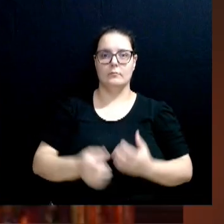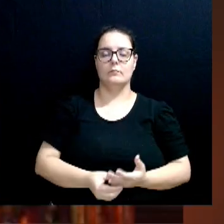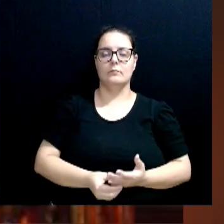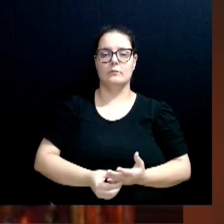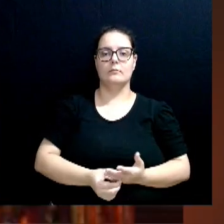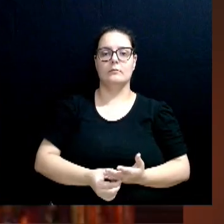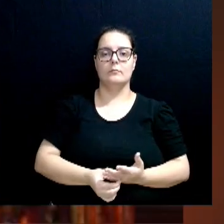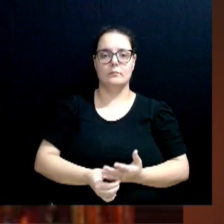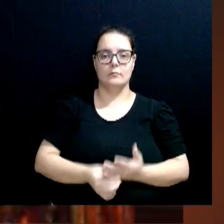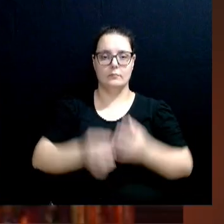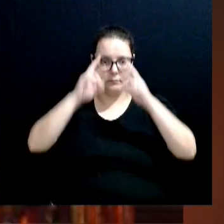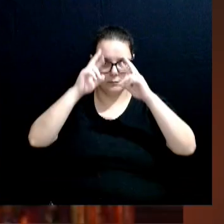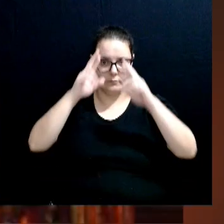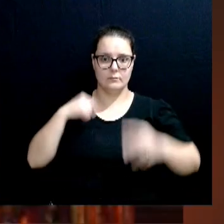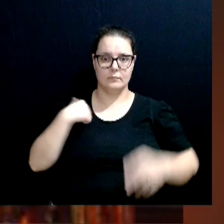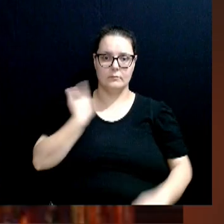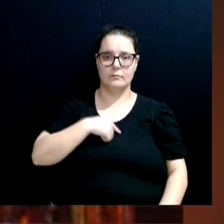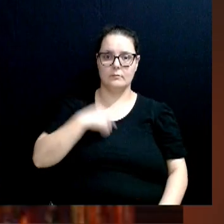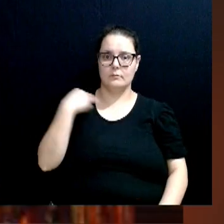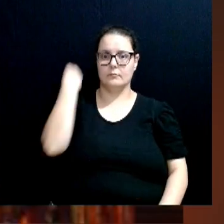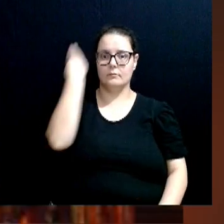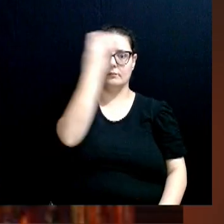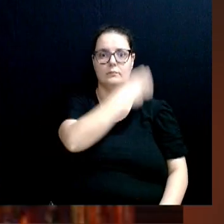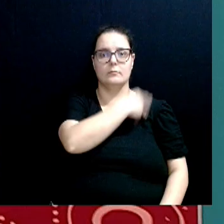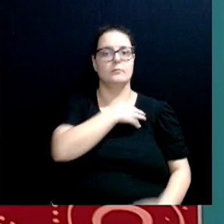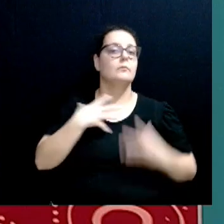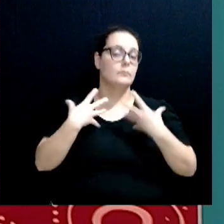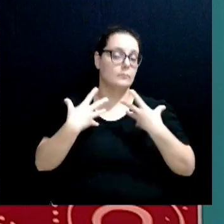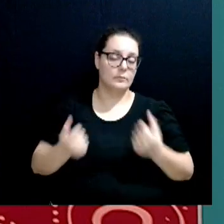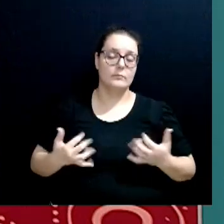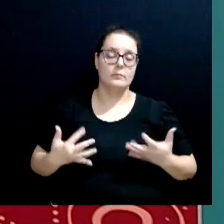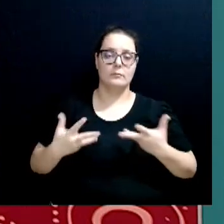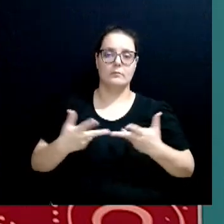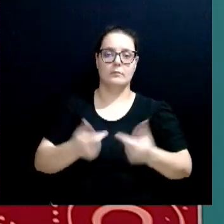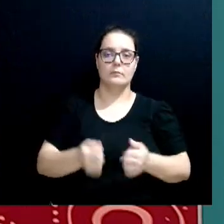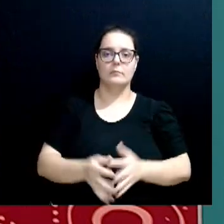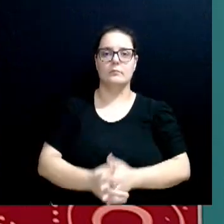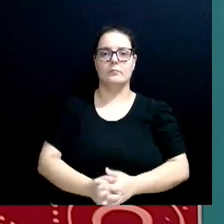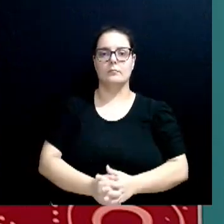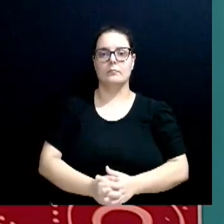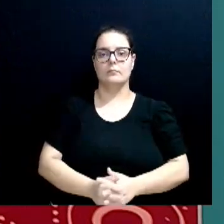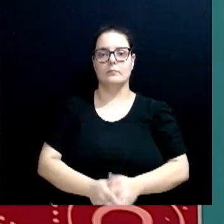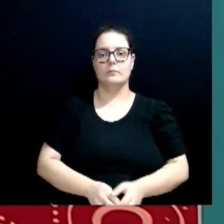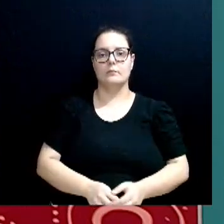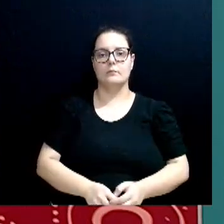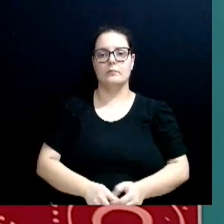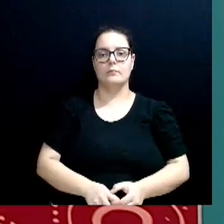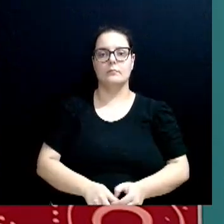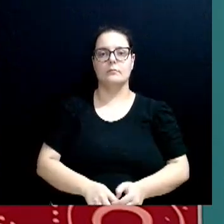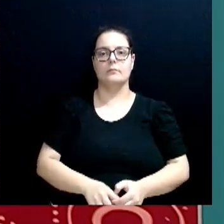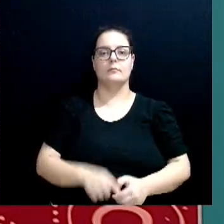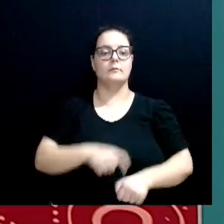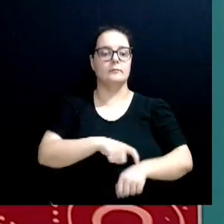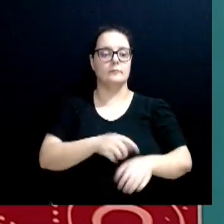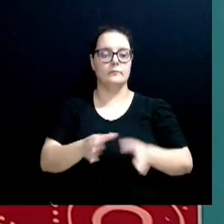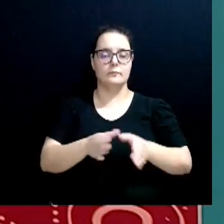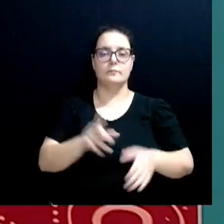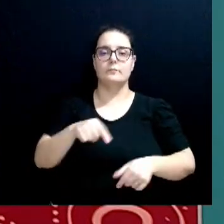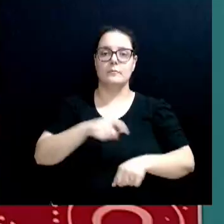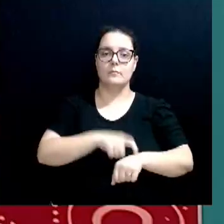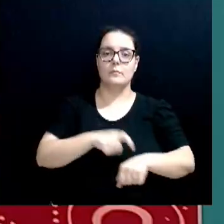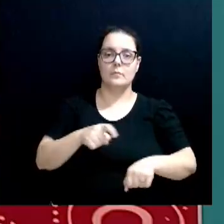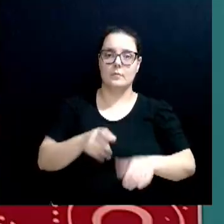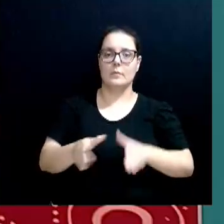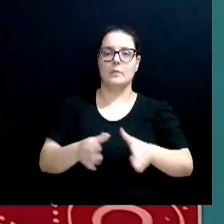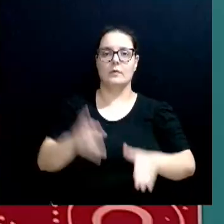Nossa Senhora recebe a todos, né? Então, essa questão desse momento, que é um momento cultural, mas